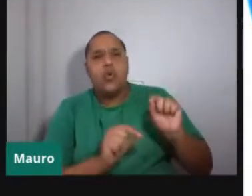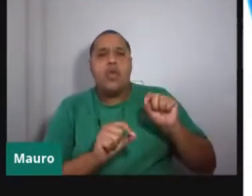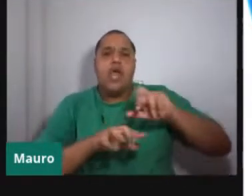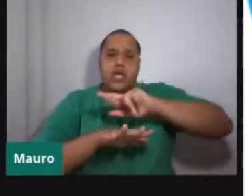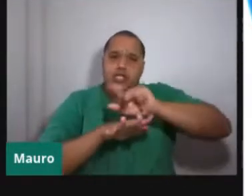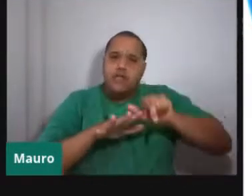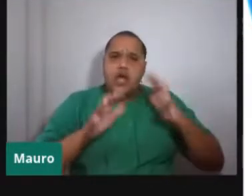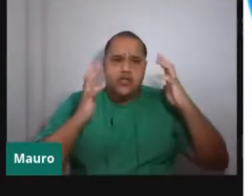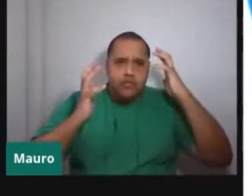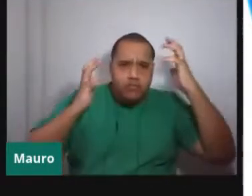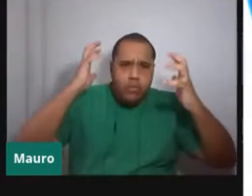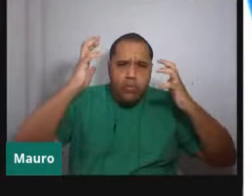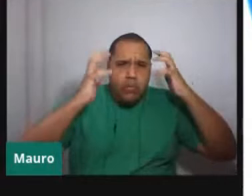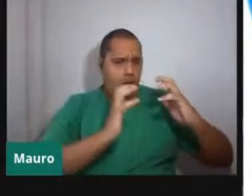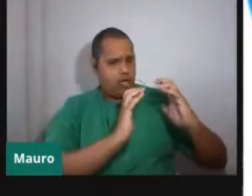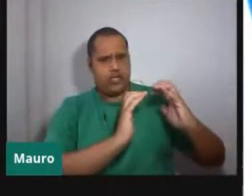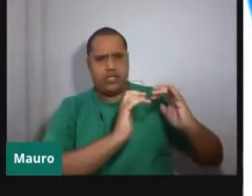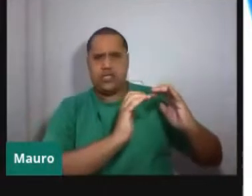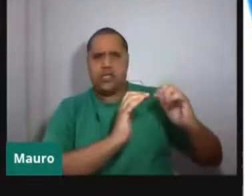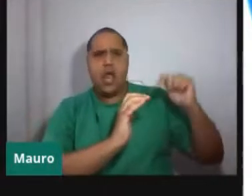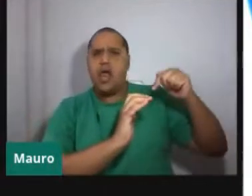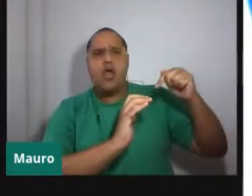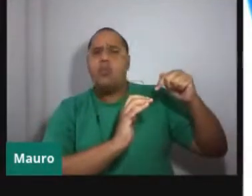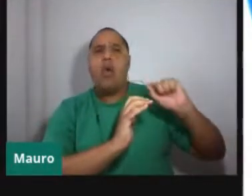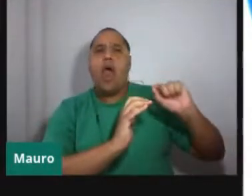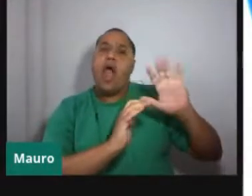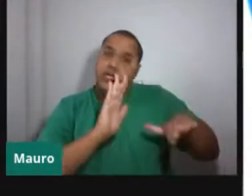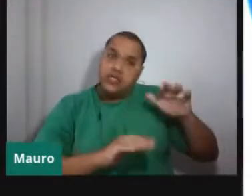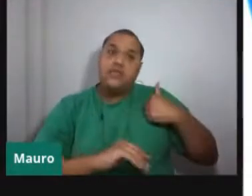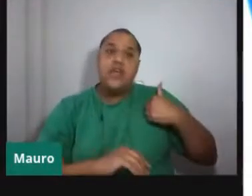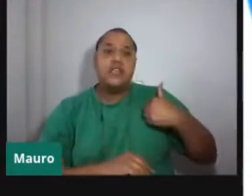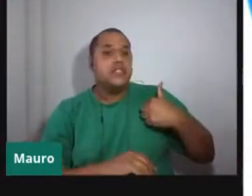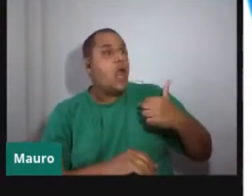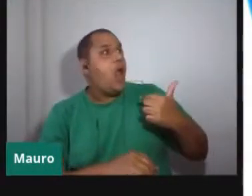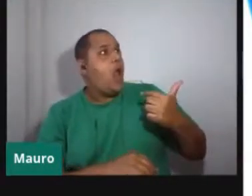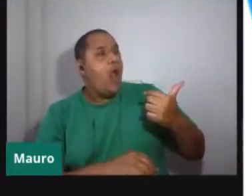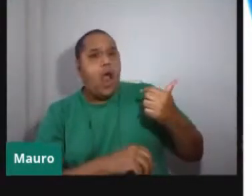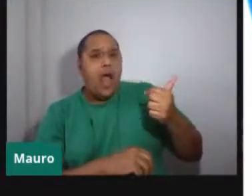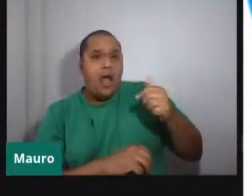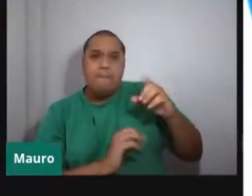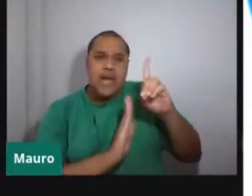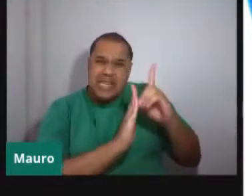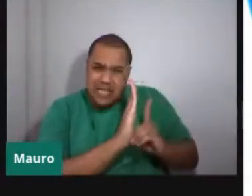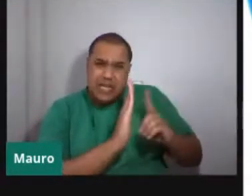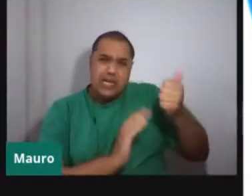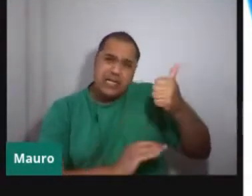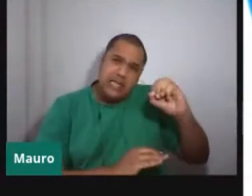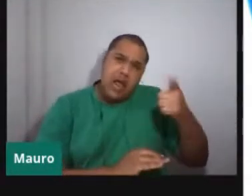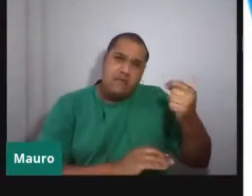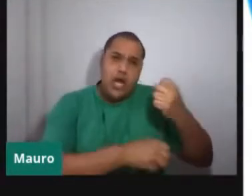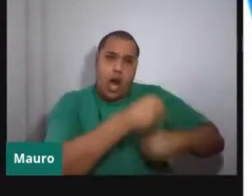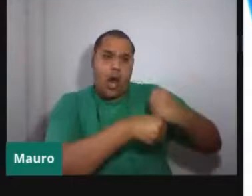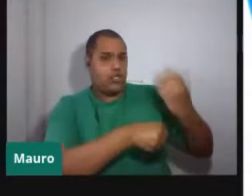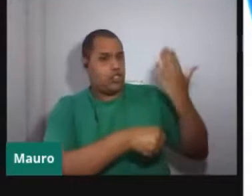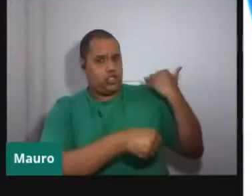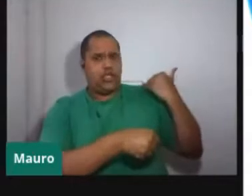mentais, alterações no cérebro aparecem com até décadas de antecedência aos principais sintomas. Então eu coloquei aqui um exemplo, mas